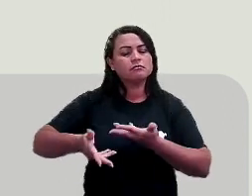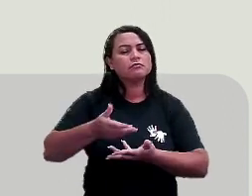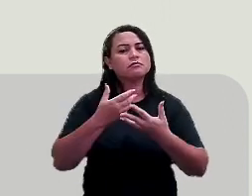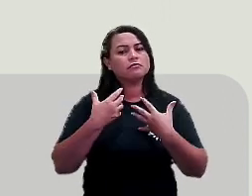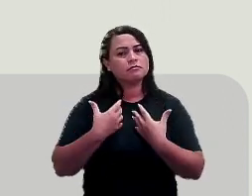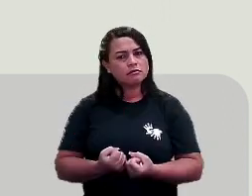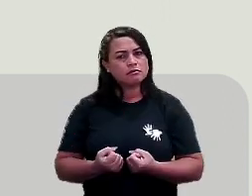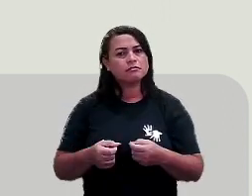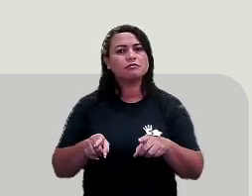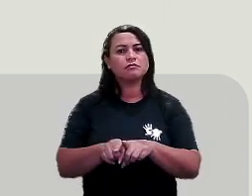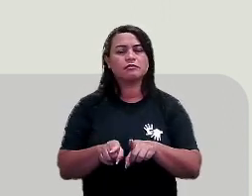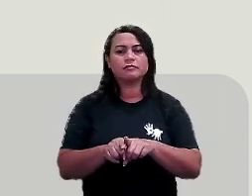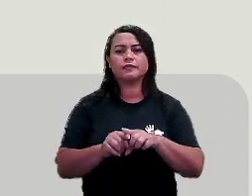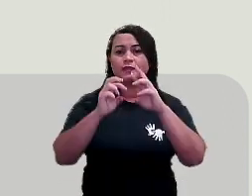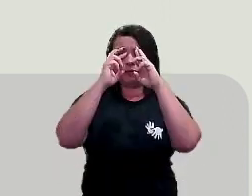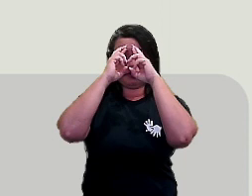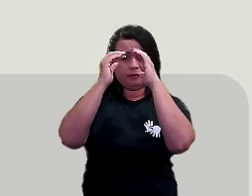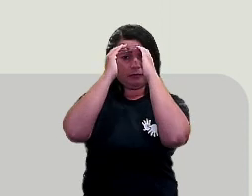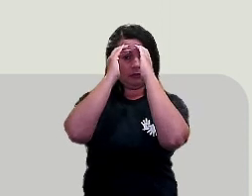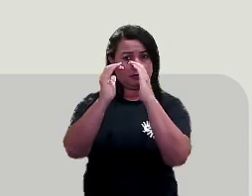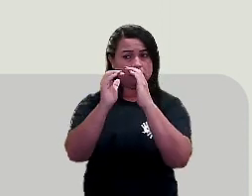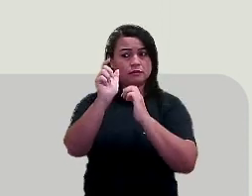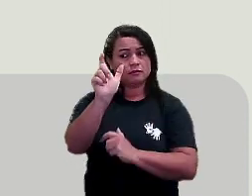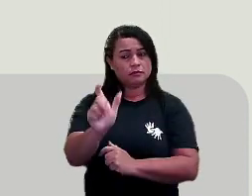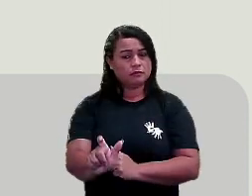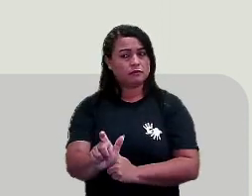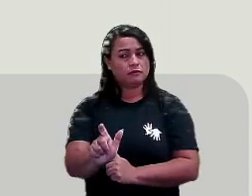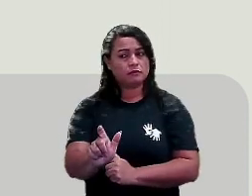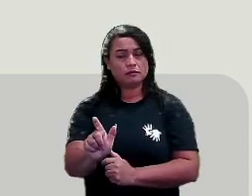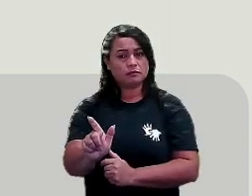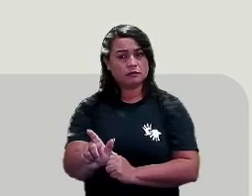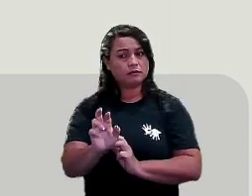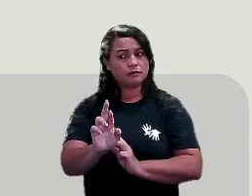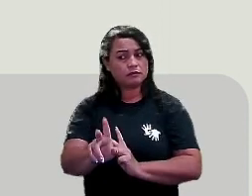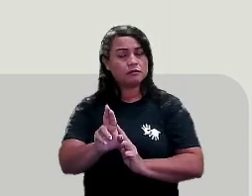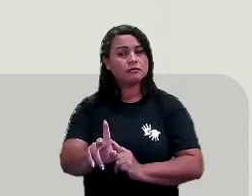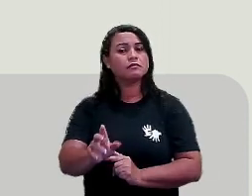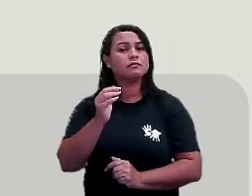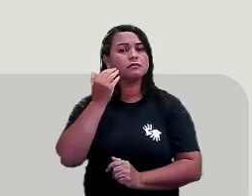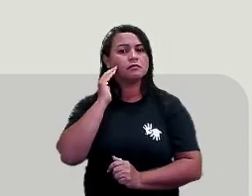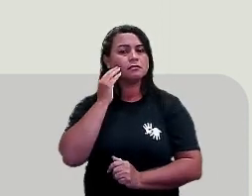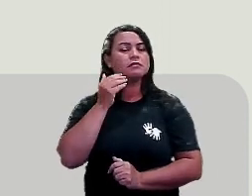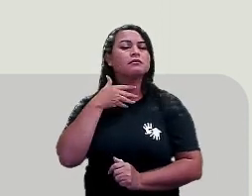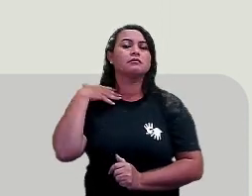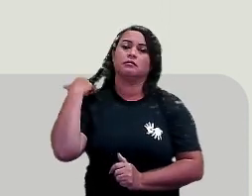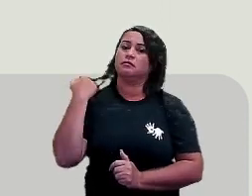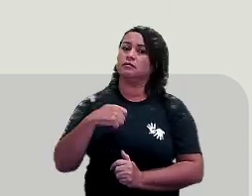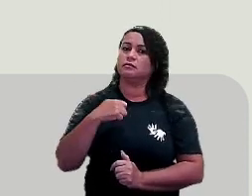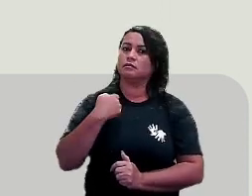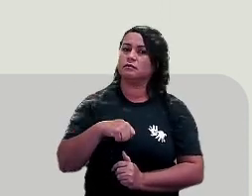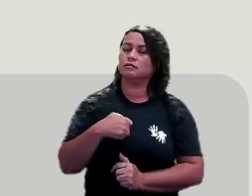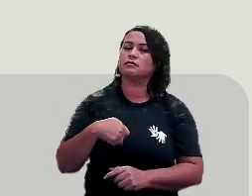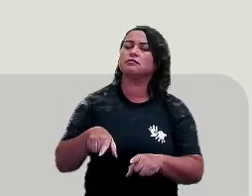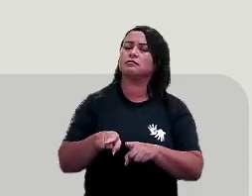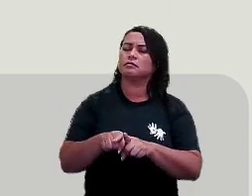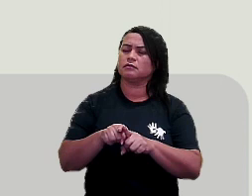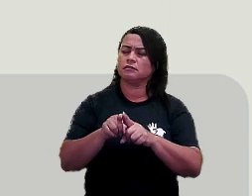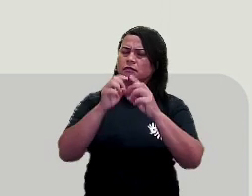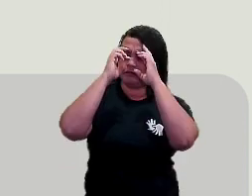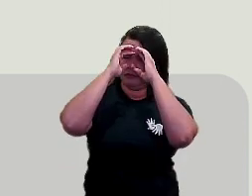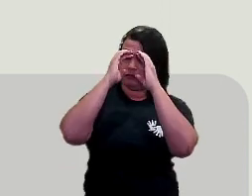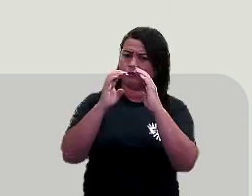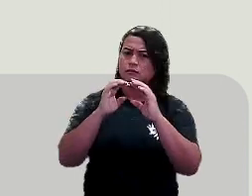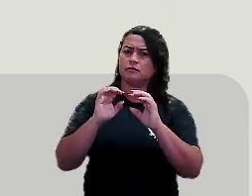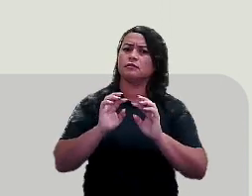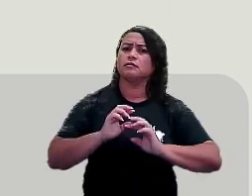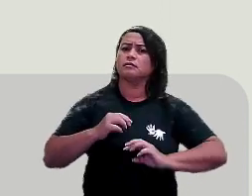falei. Respeitar o outro não precisa ser igual a você, e você não precisa ser igual a ninguém. Nós temos diferenças e todas as